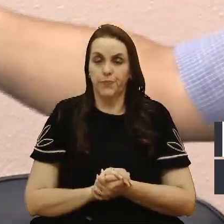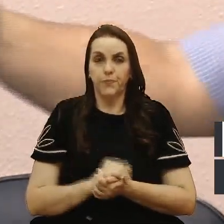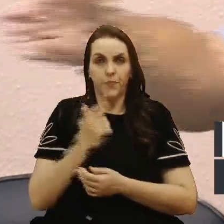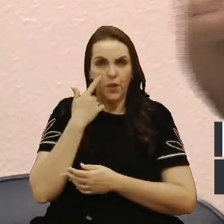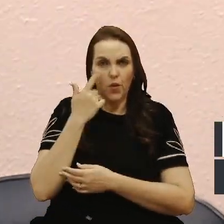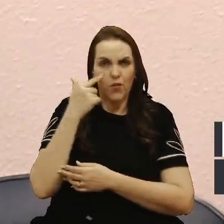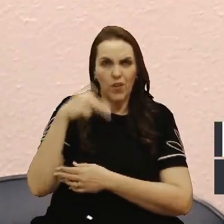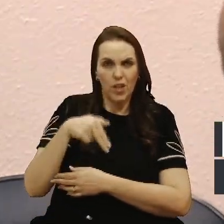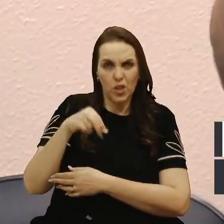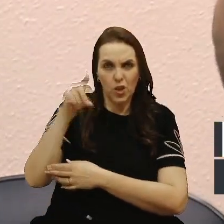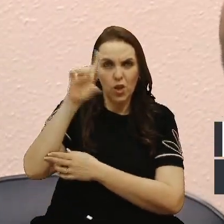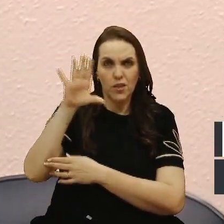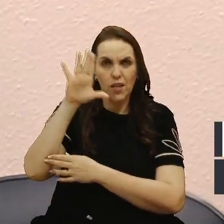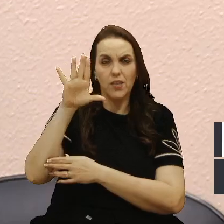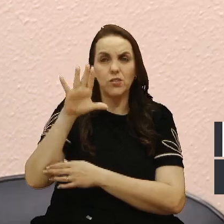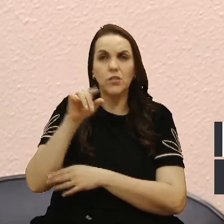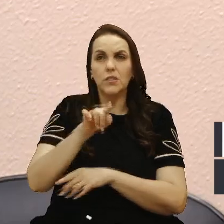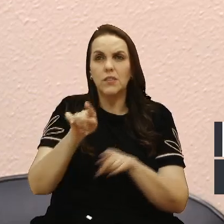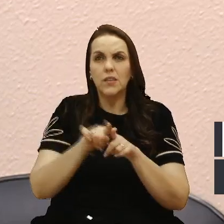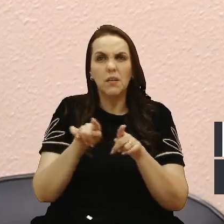Nordeste, e acho que o vereador